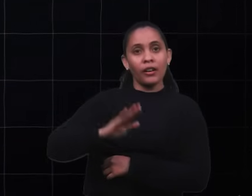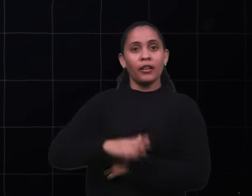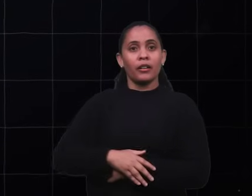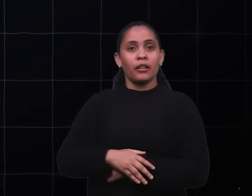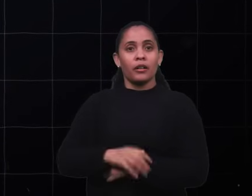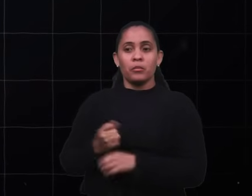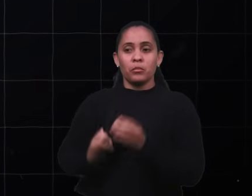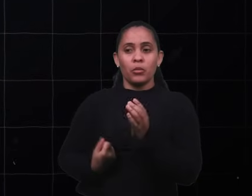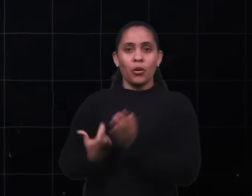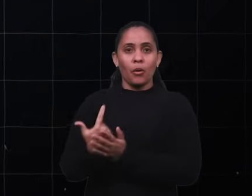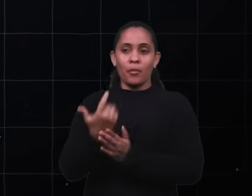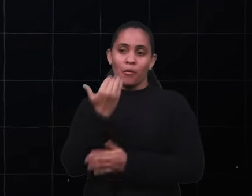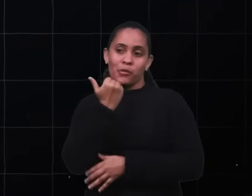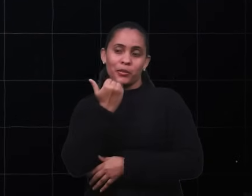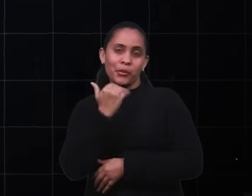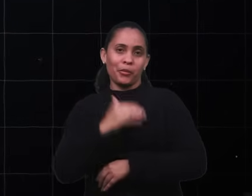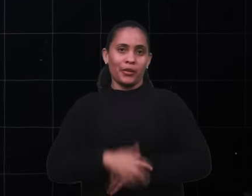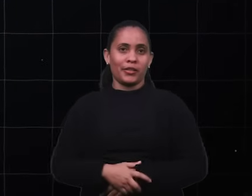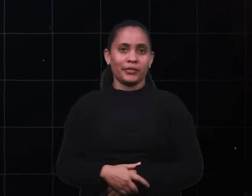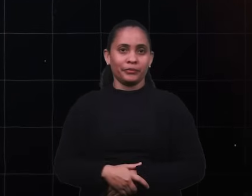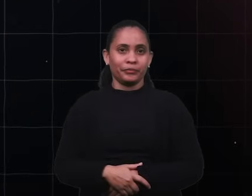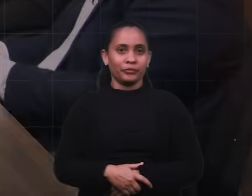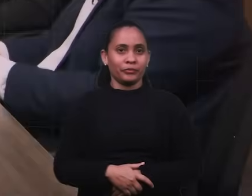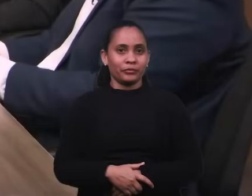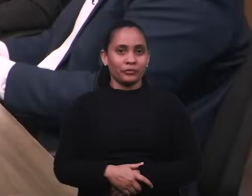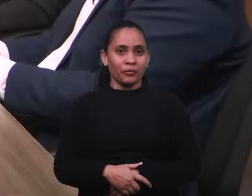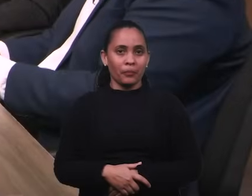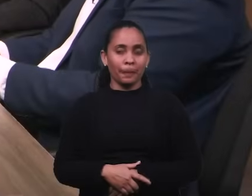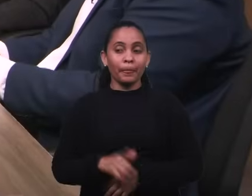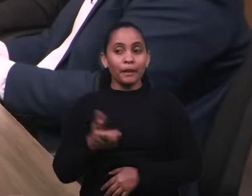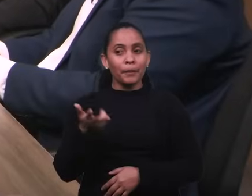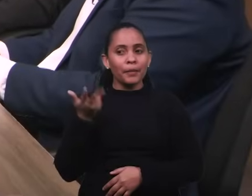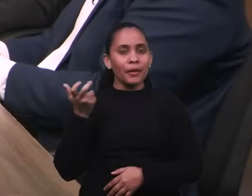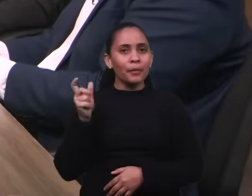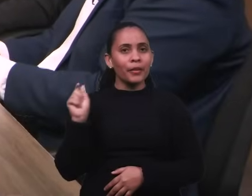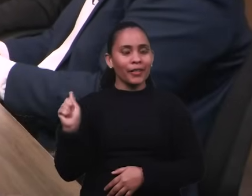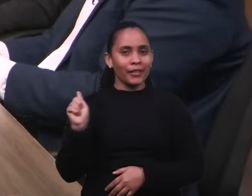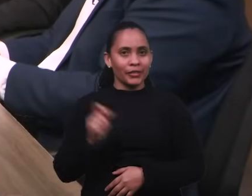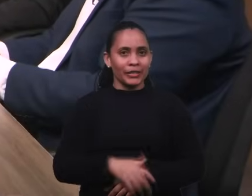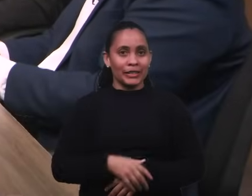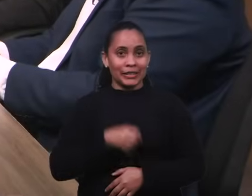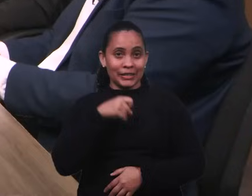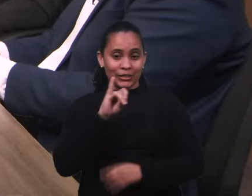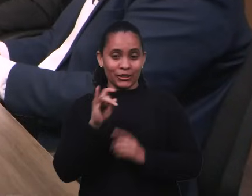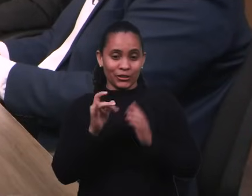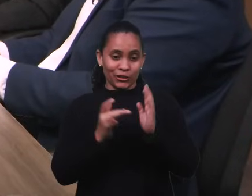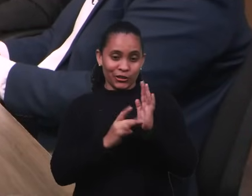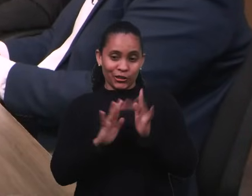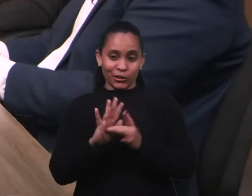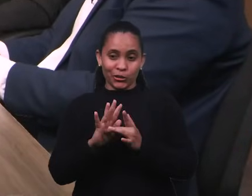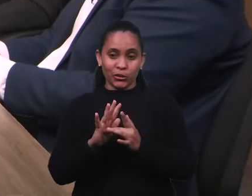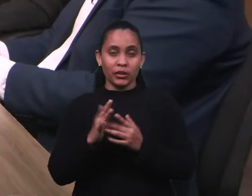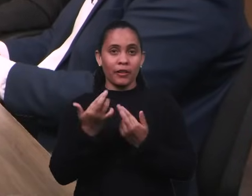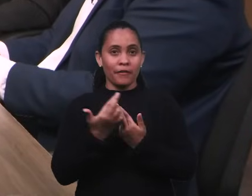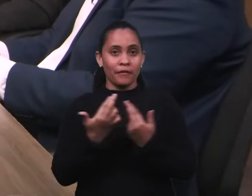para comprar alguma coisa para comer, né? E os irmãos vão reparar por quê? Porque imagina se tivesse Jesus mais um